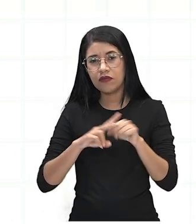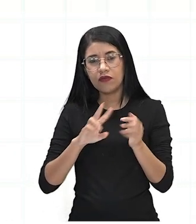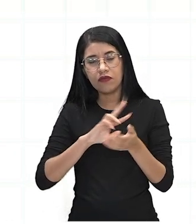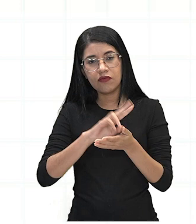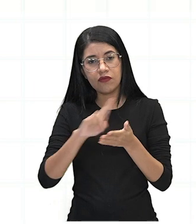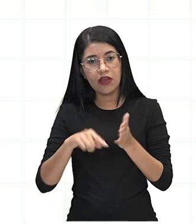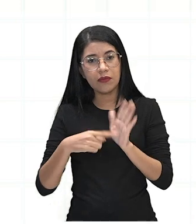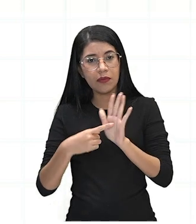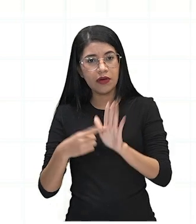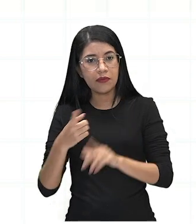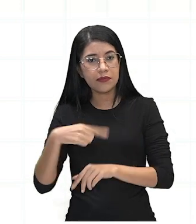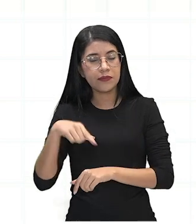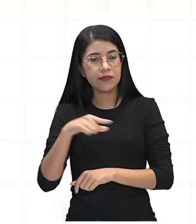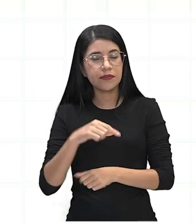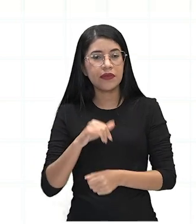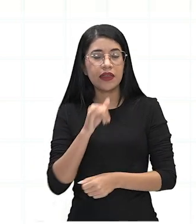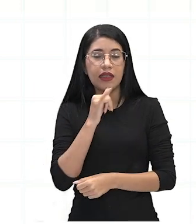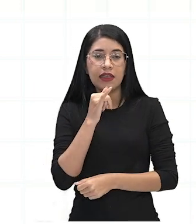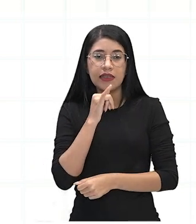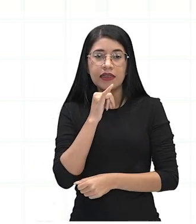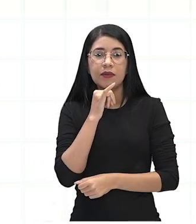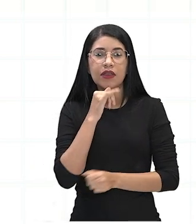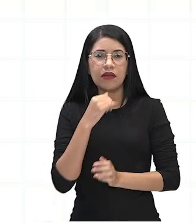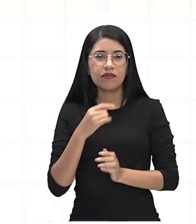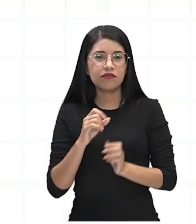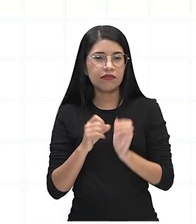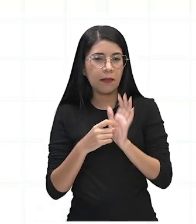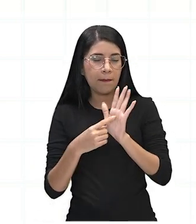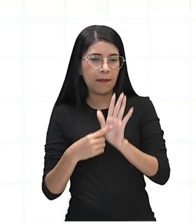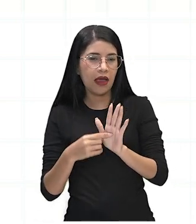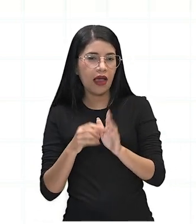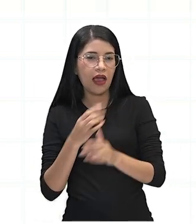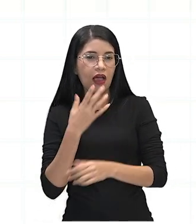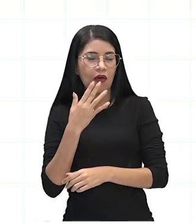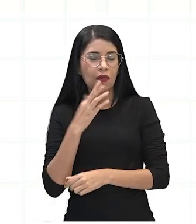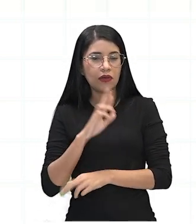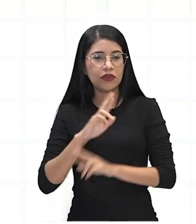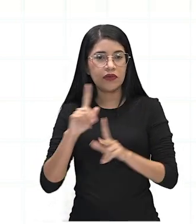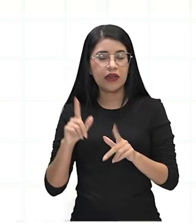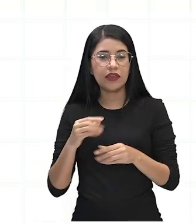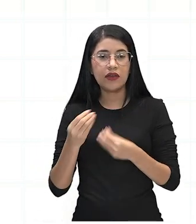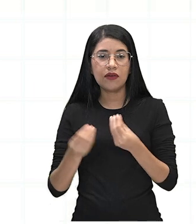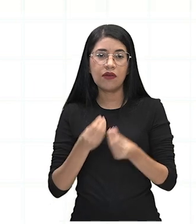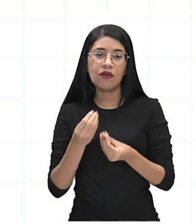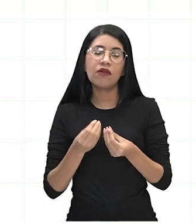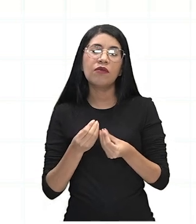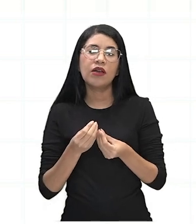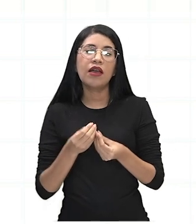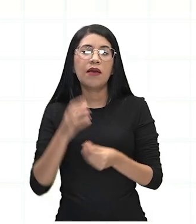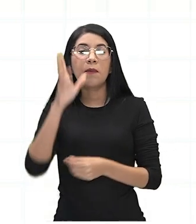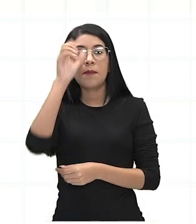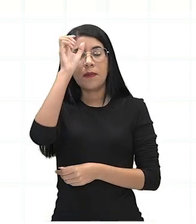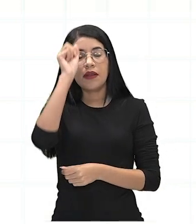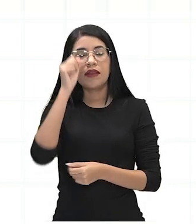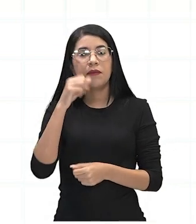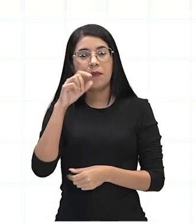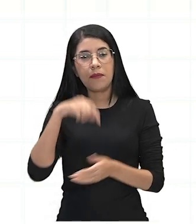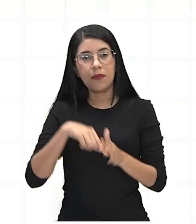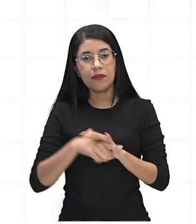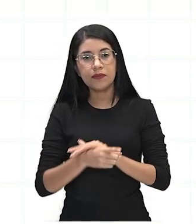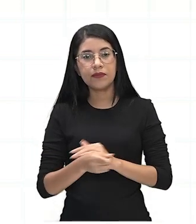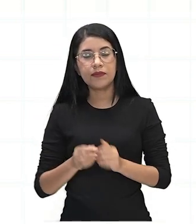vocês, tá? Vejam que eu destaquei eles. Agora vamos trabalhar eles com mais calma,